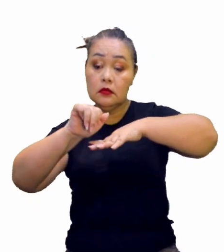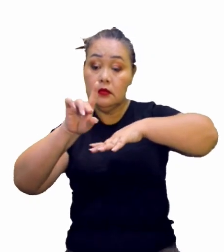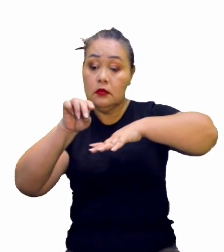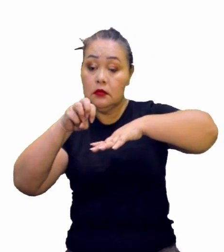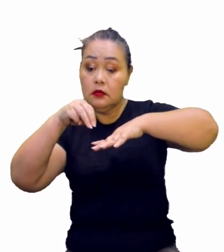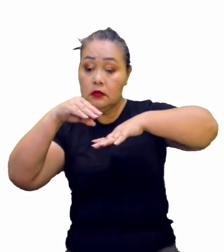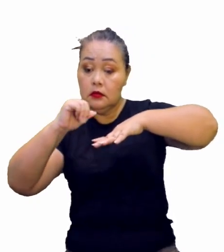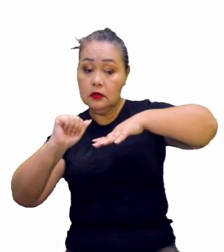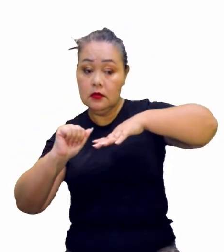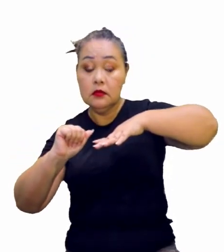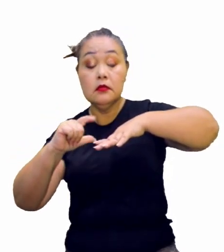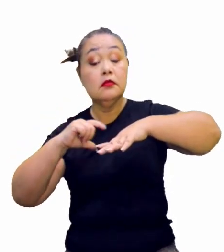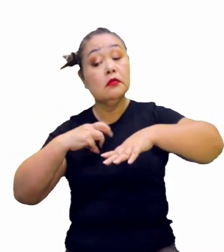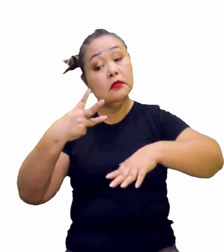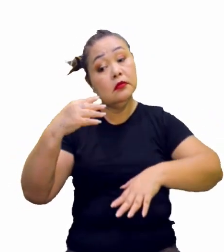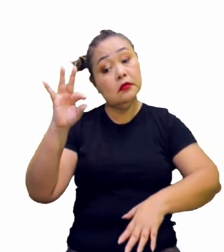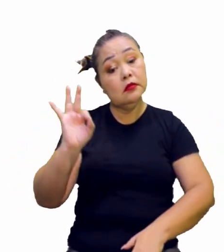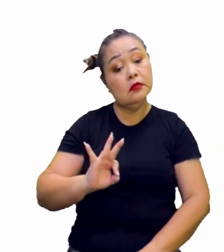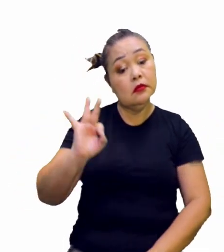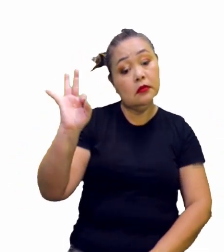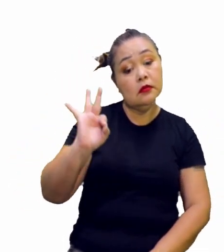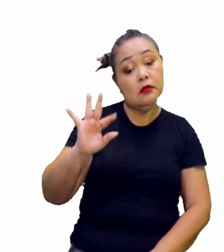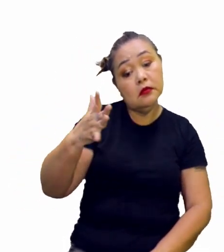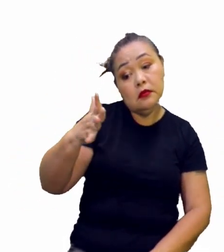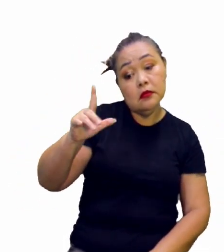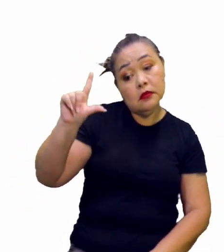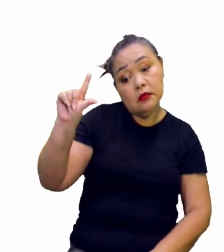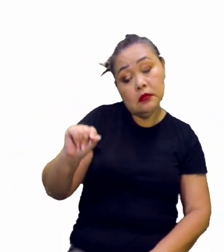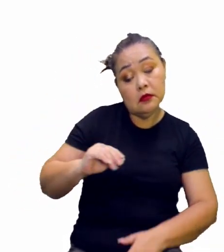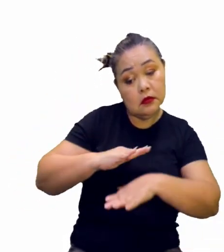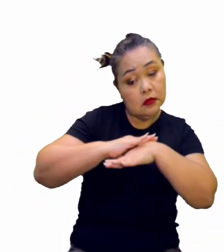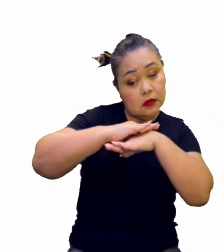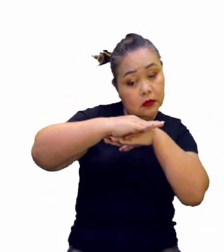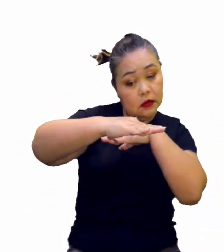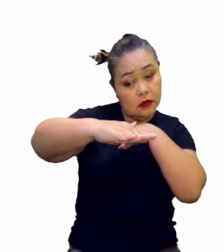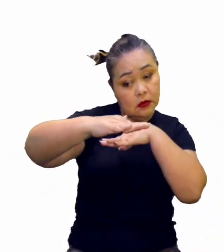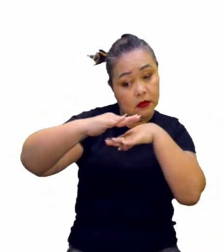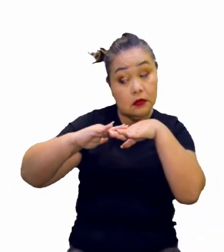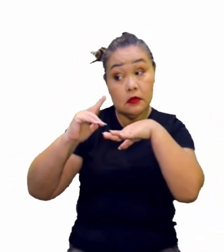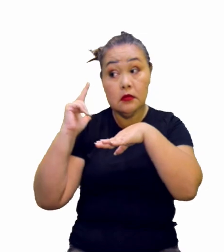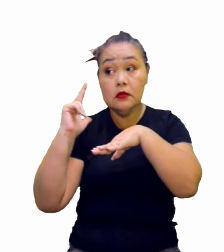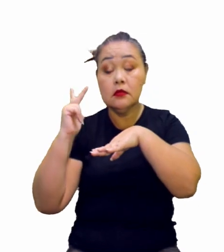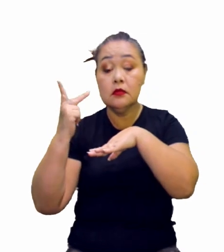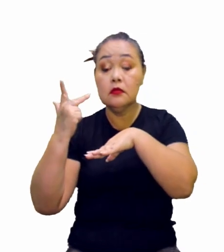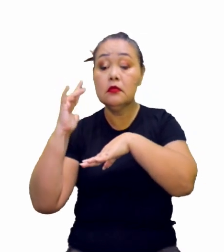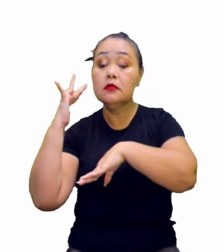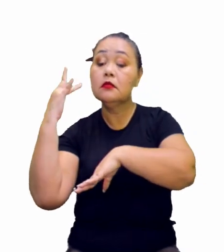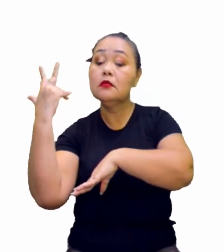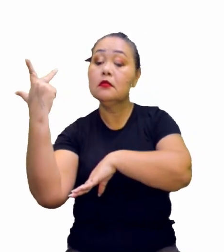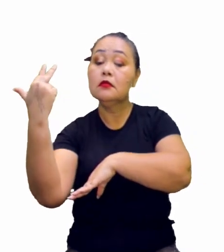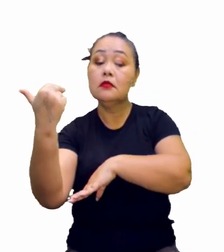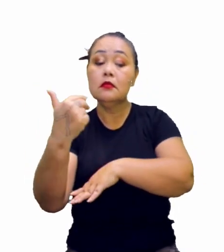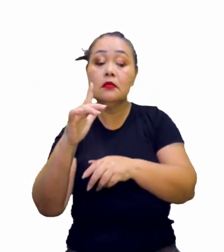endêmicas, ter 30% ou menos, então a máxima é 30% de sua vegetação